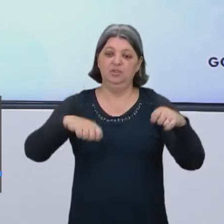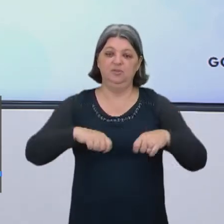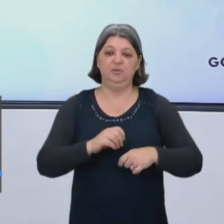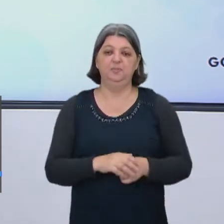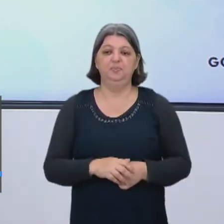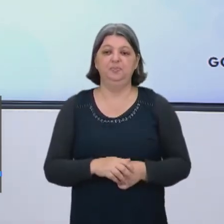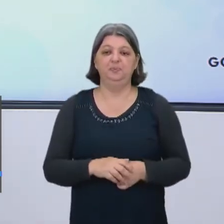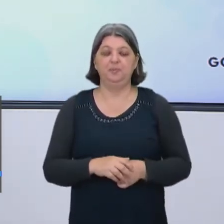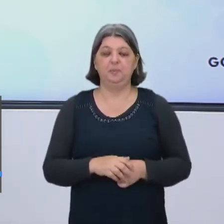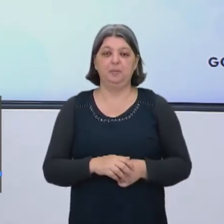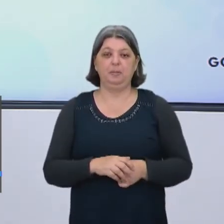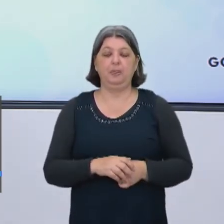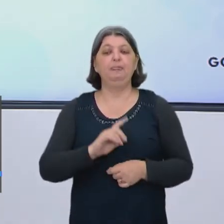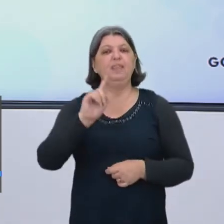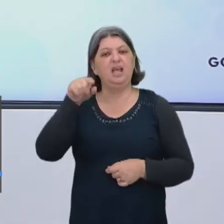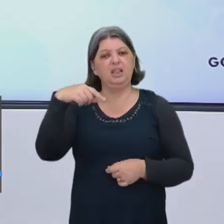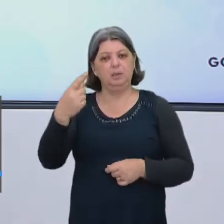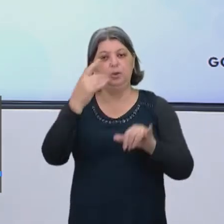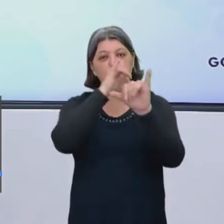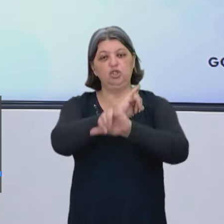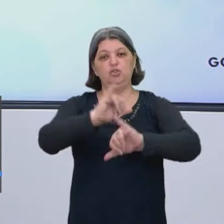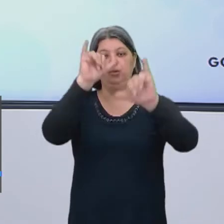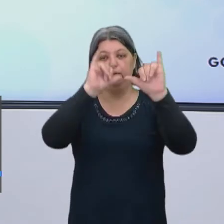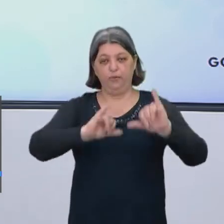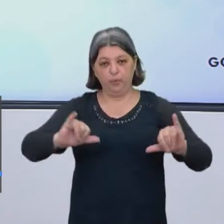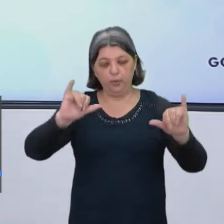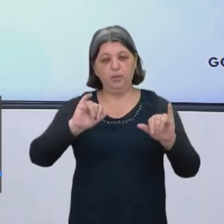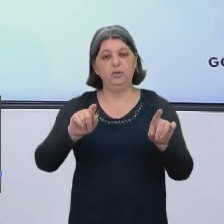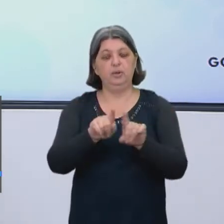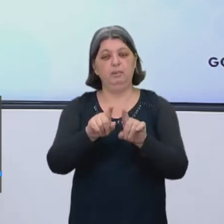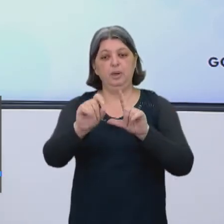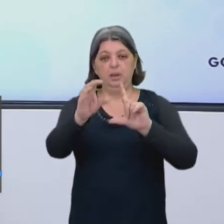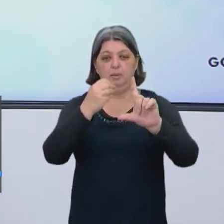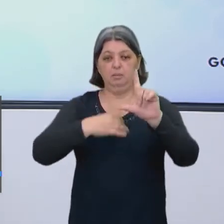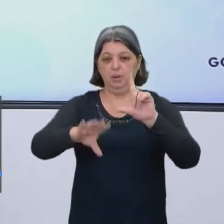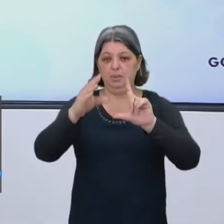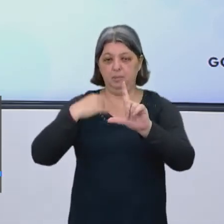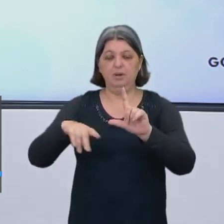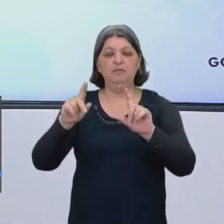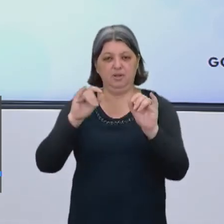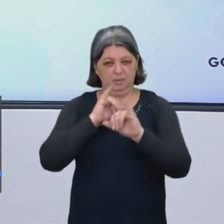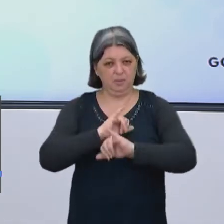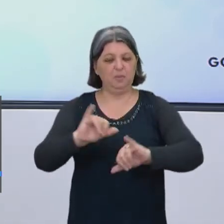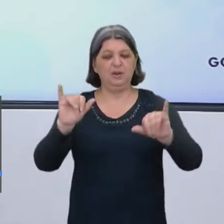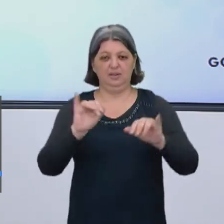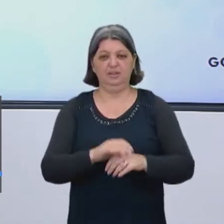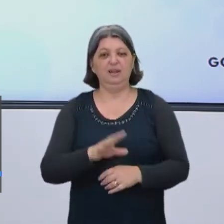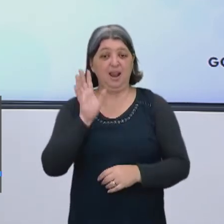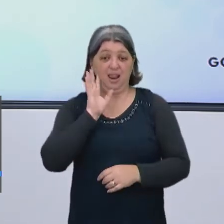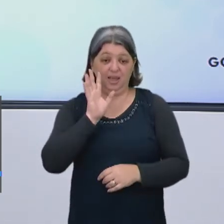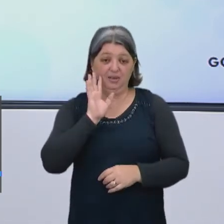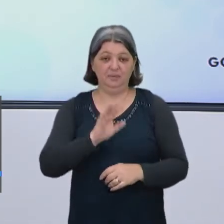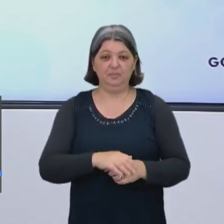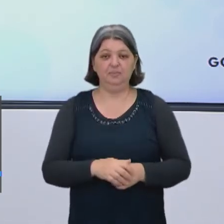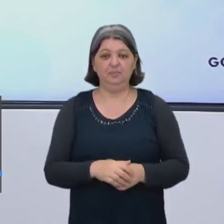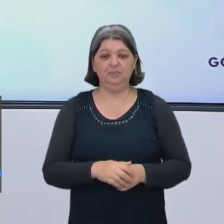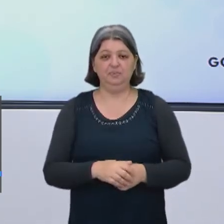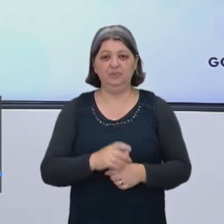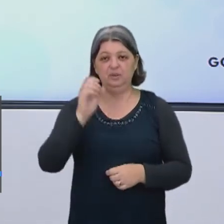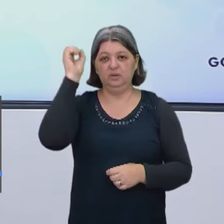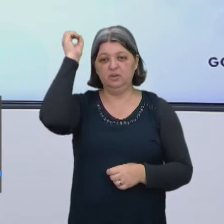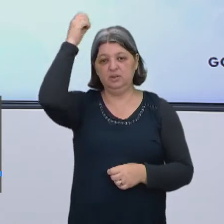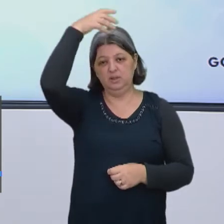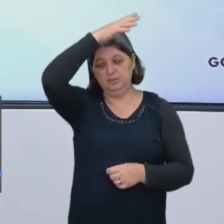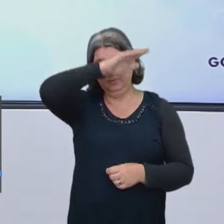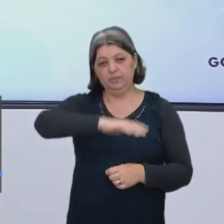E depois, naturalmente, divulguem o nosso produto, repliquem essa aula aí, faz aquela propaganda legal, poxa, a aula do professor Osmar, a gente está